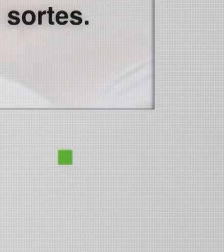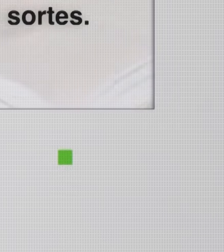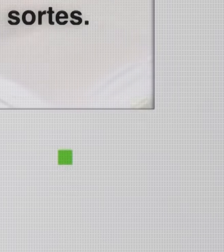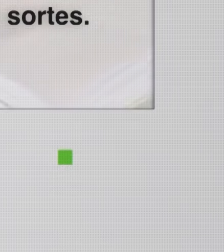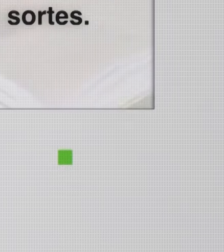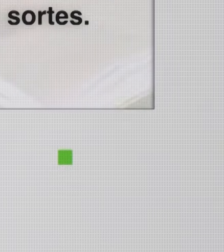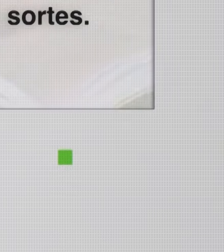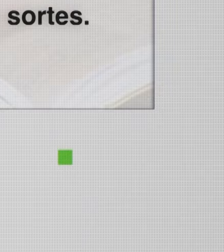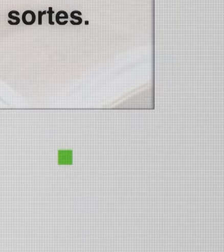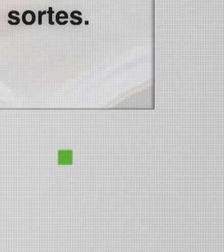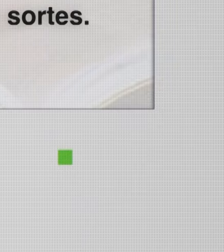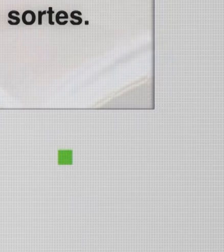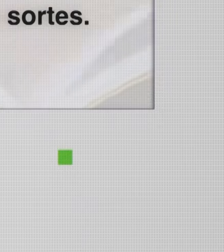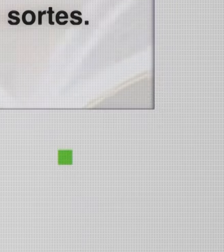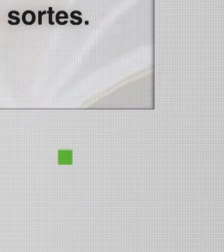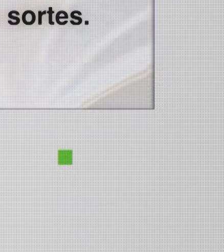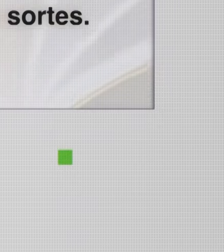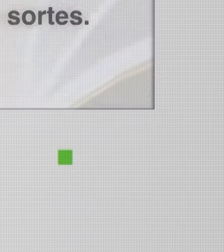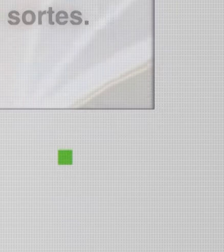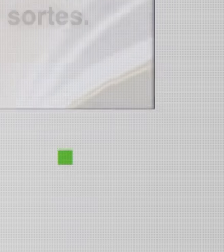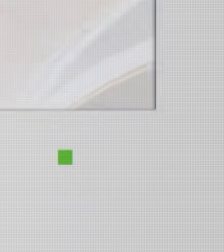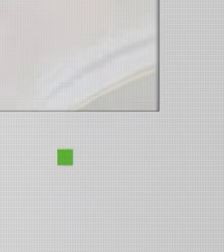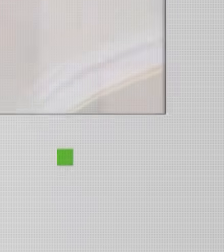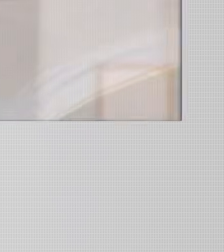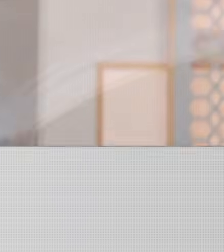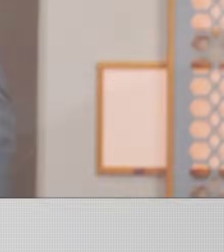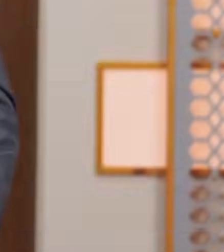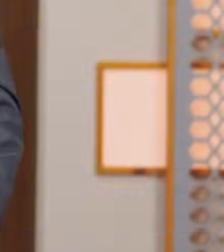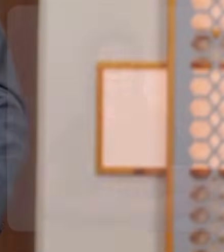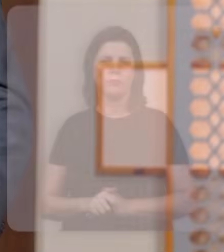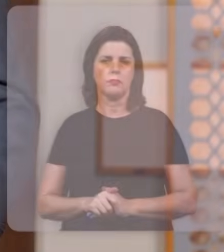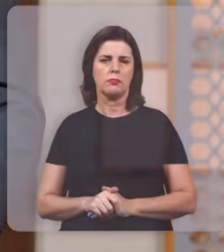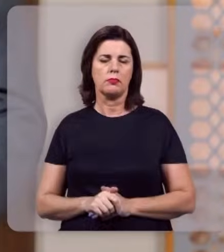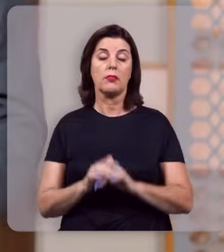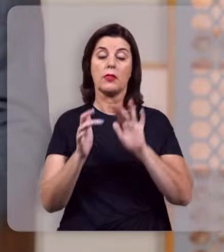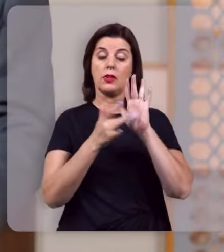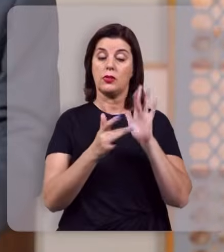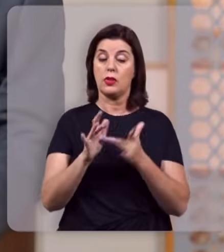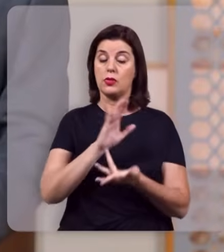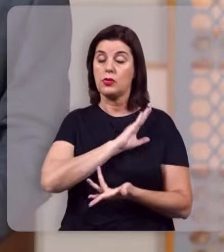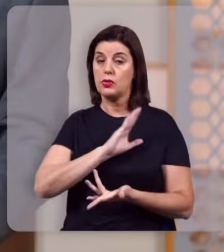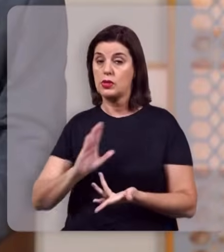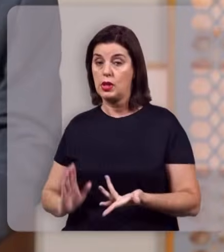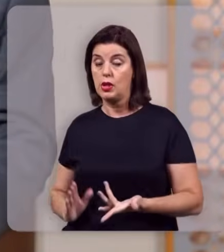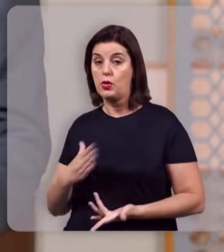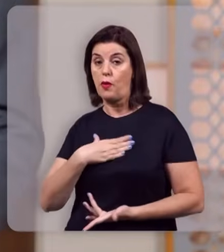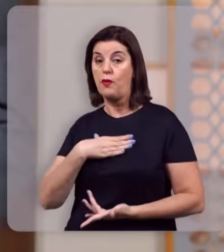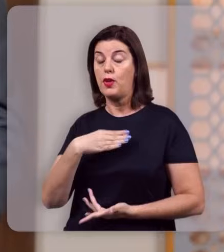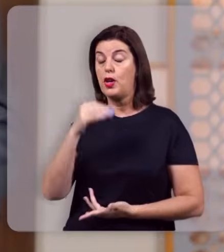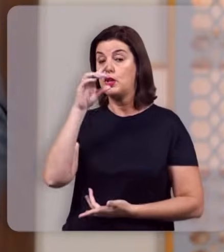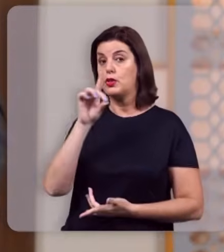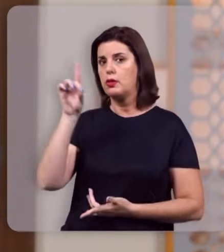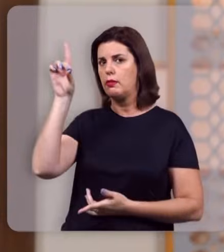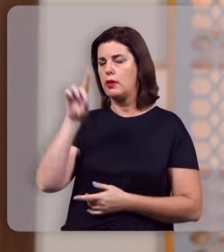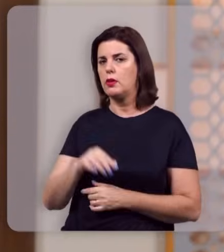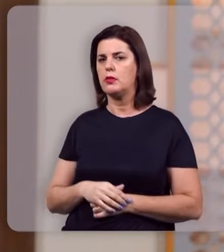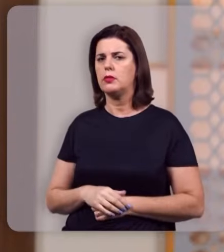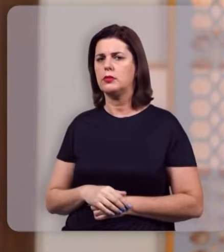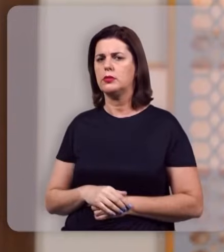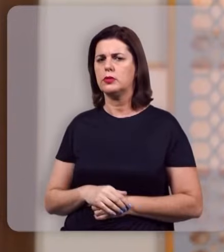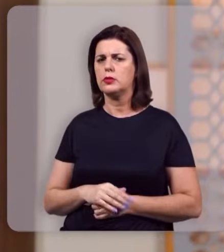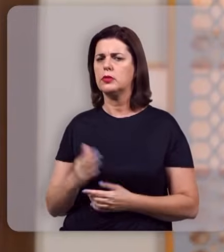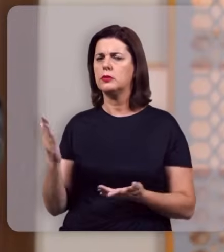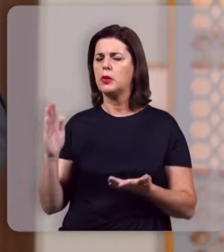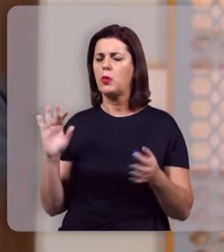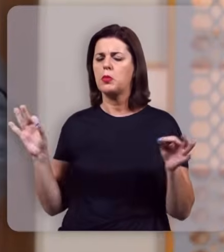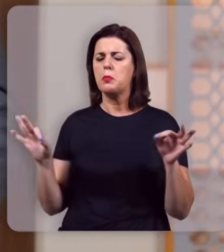repartindo as vestes dele, lançaram sortes. Jesus Cristo, Filho de Deus, na